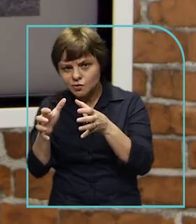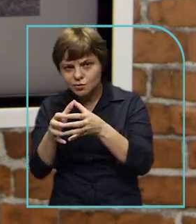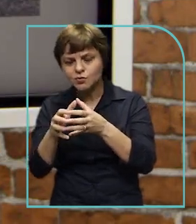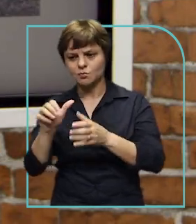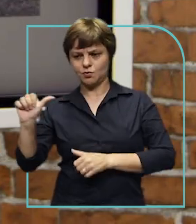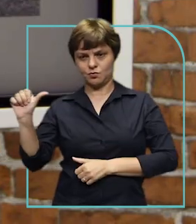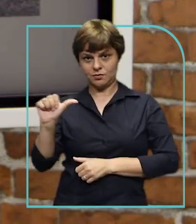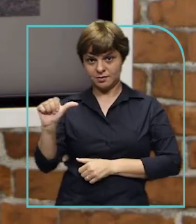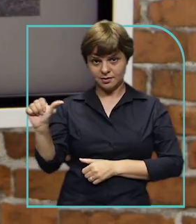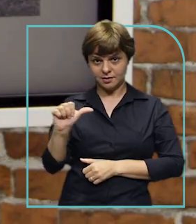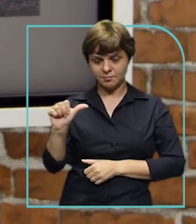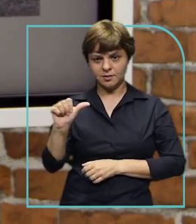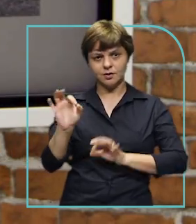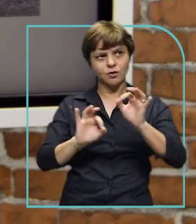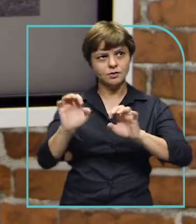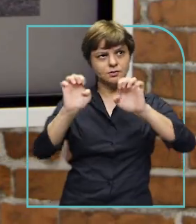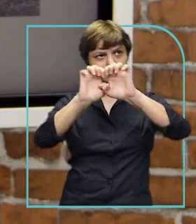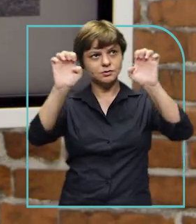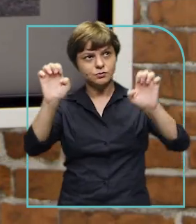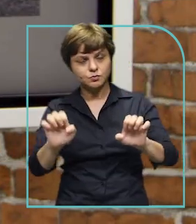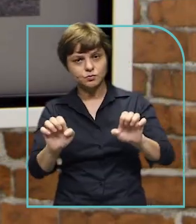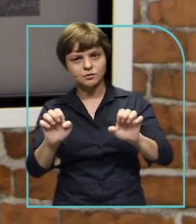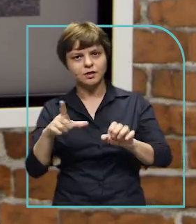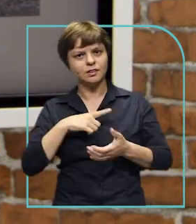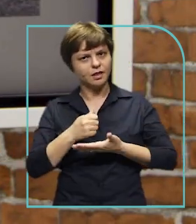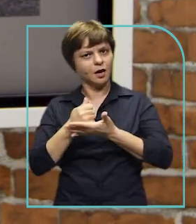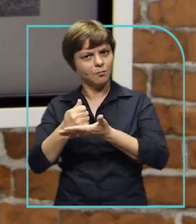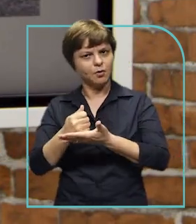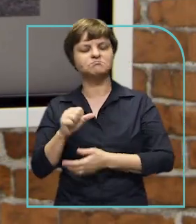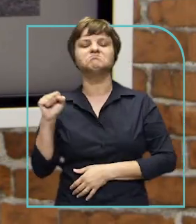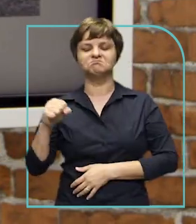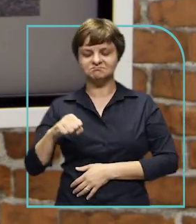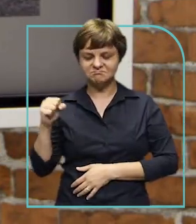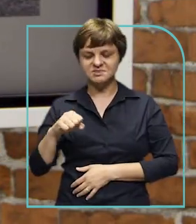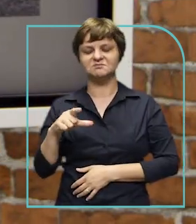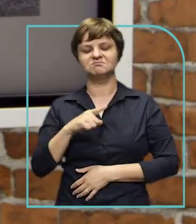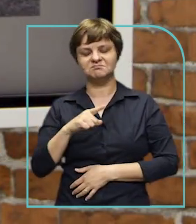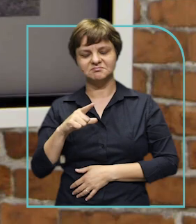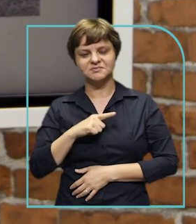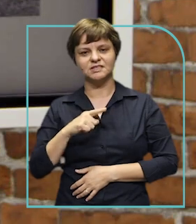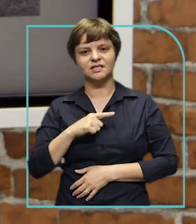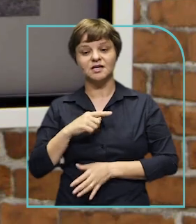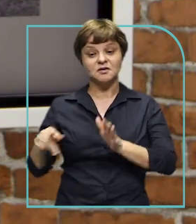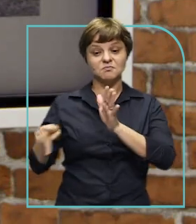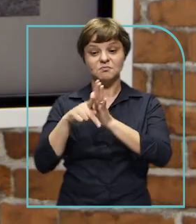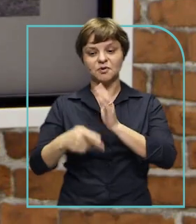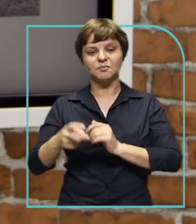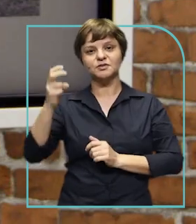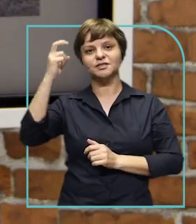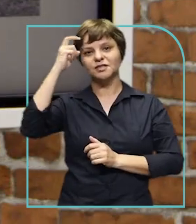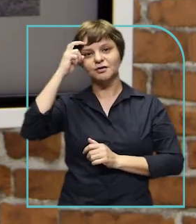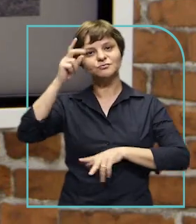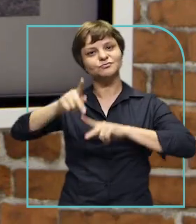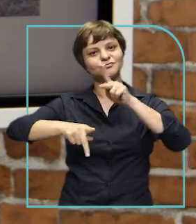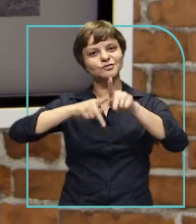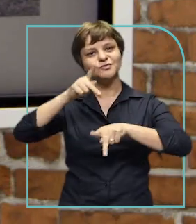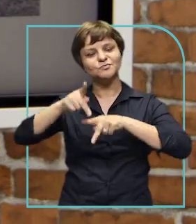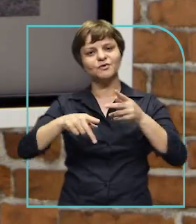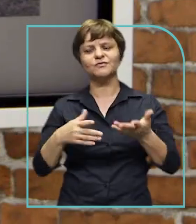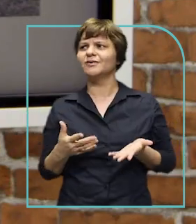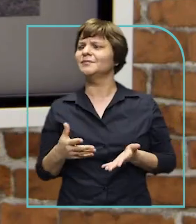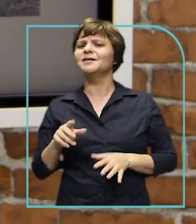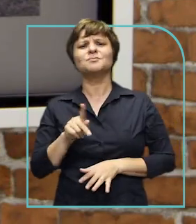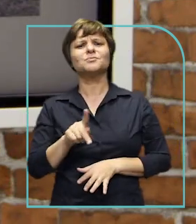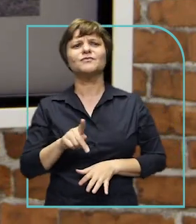regime, essa estrutura, mas eles têm apoio? Têm apoio. Eles têm apoio da cultura popular ali.